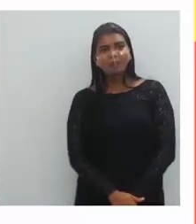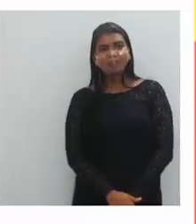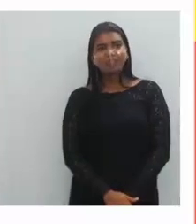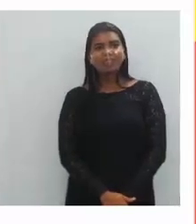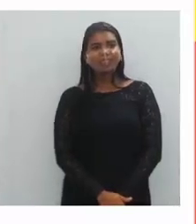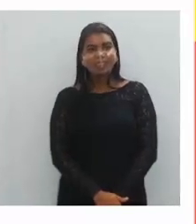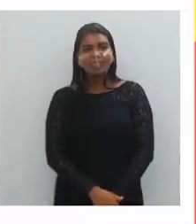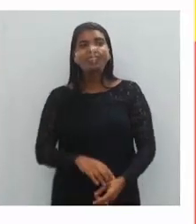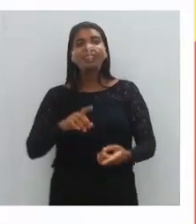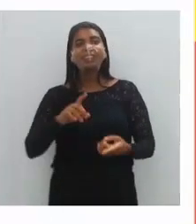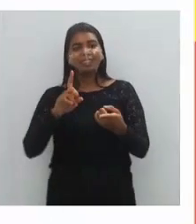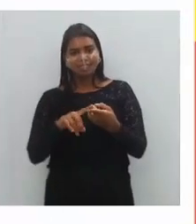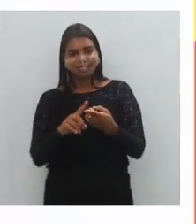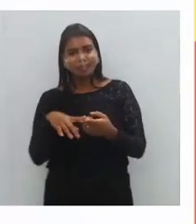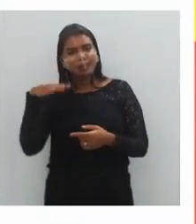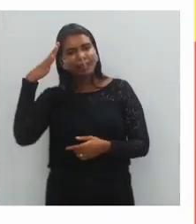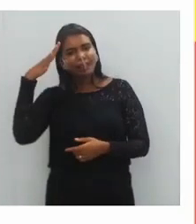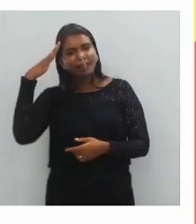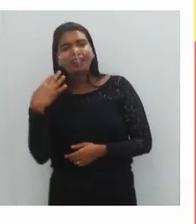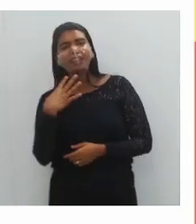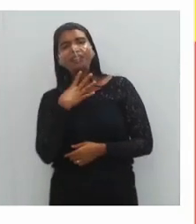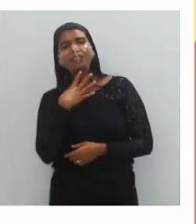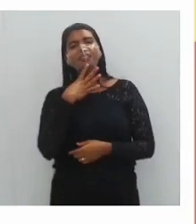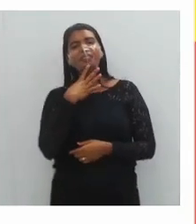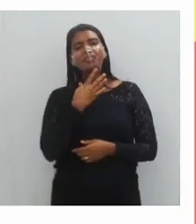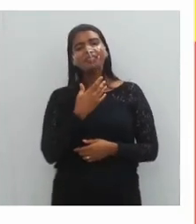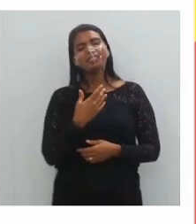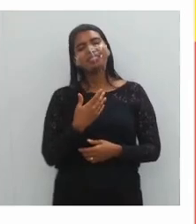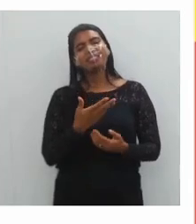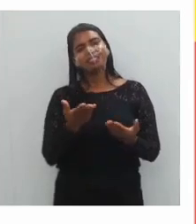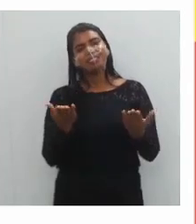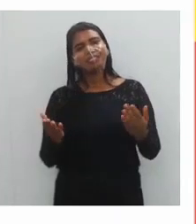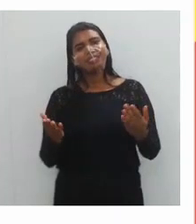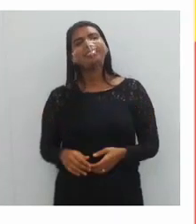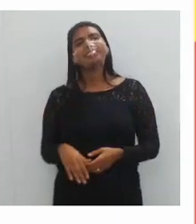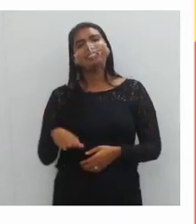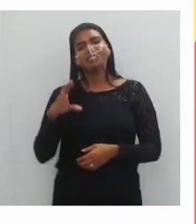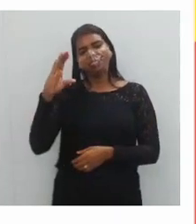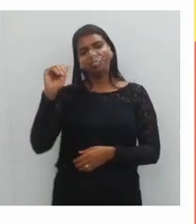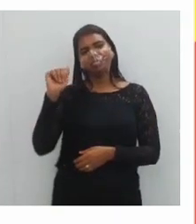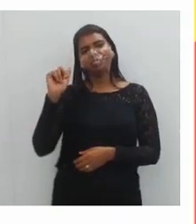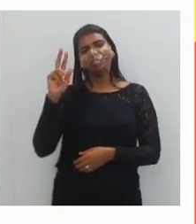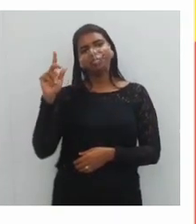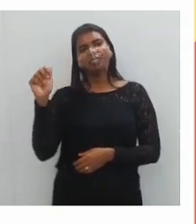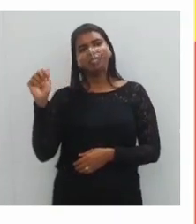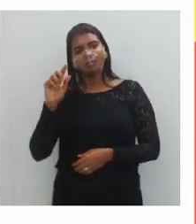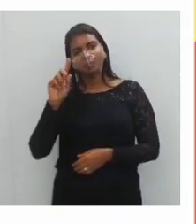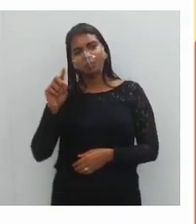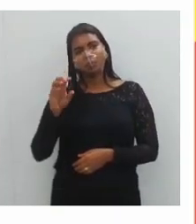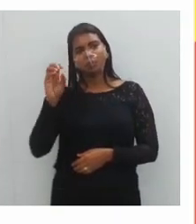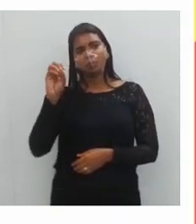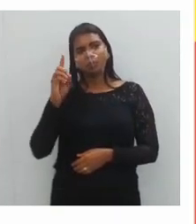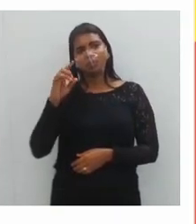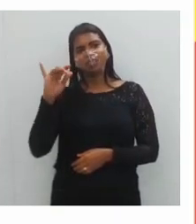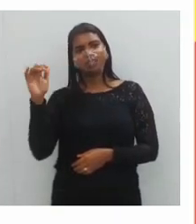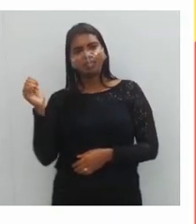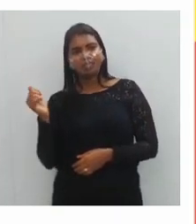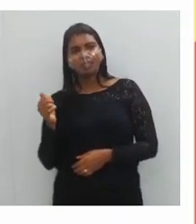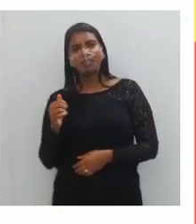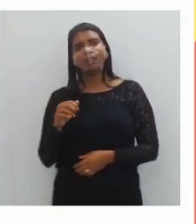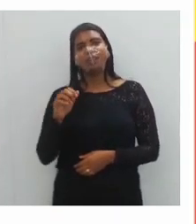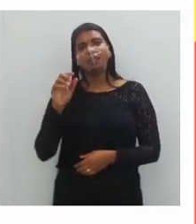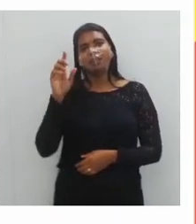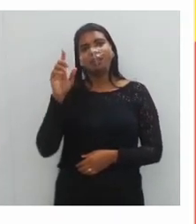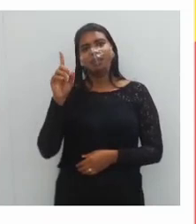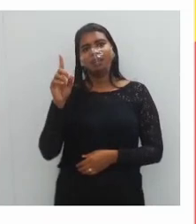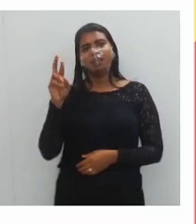Devemos citar também, que isso é mais conhecido da geração de vocês, né? Cavaleiros do Zodíaco, Dragon Ball. Então nós